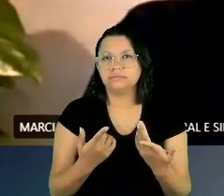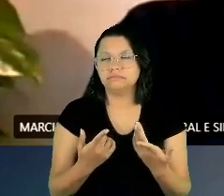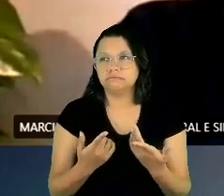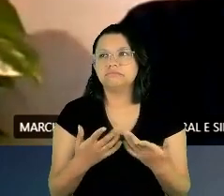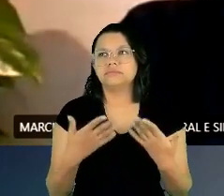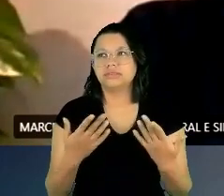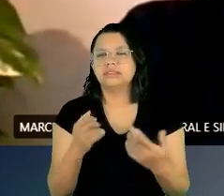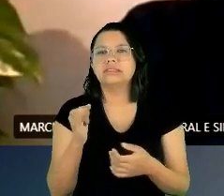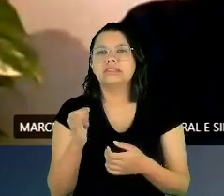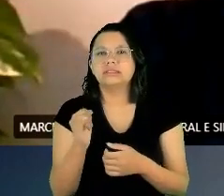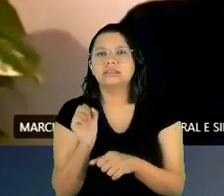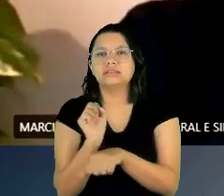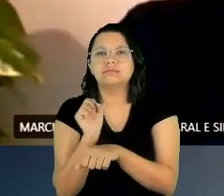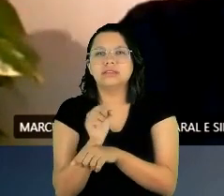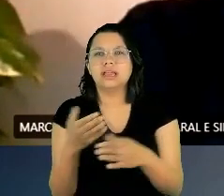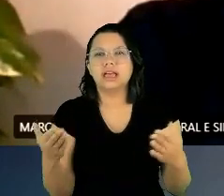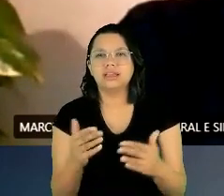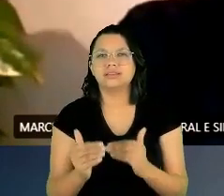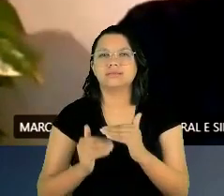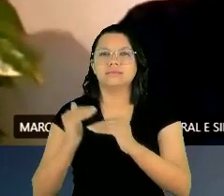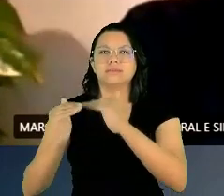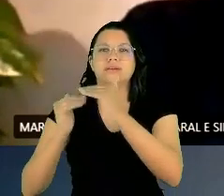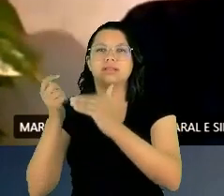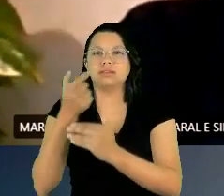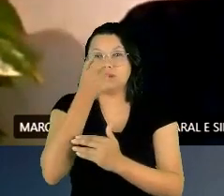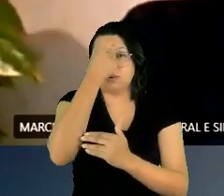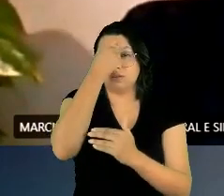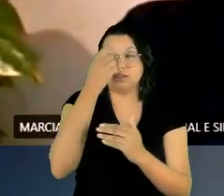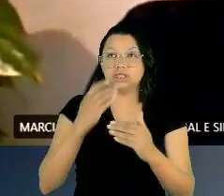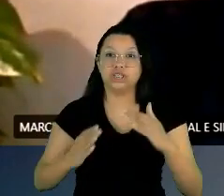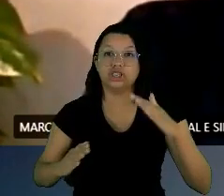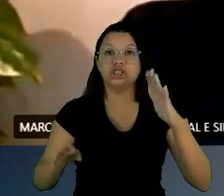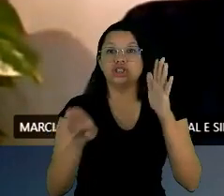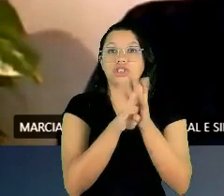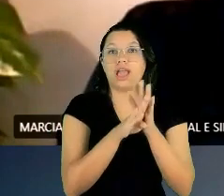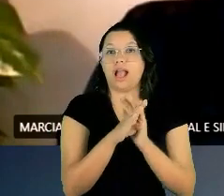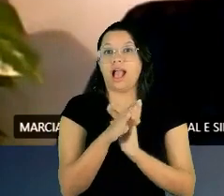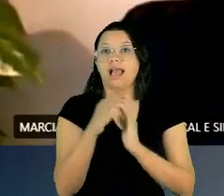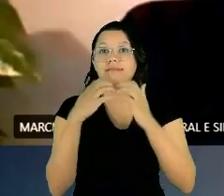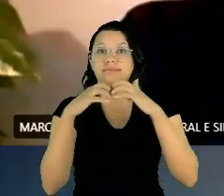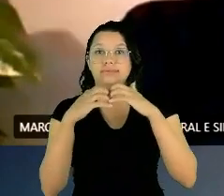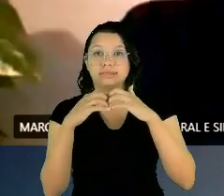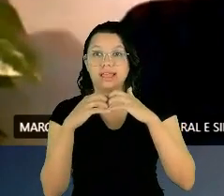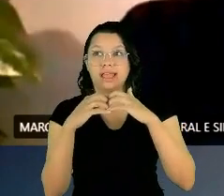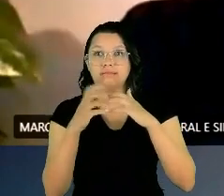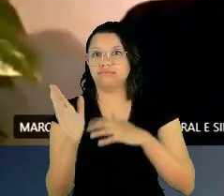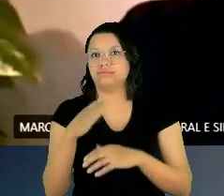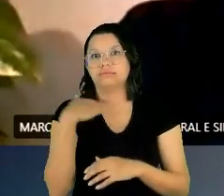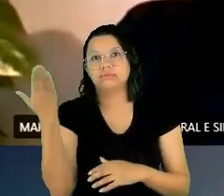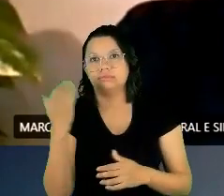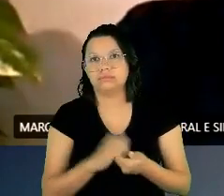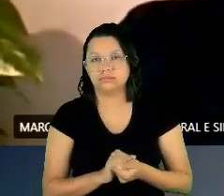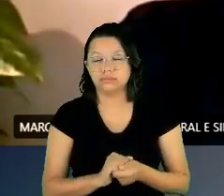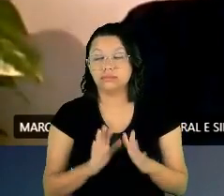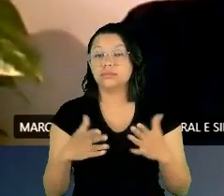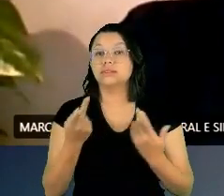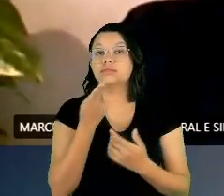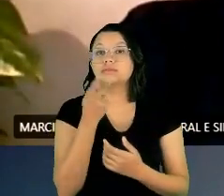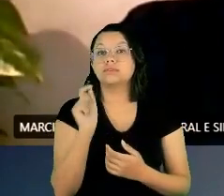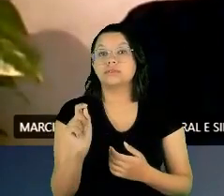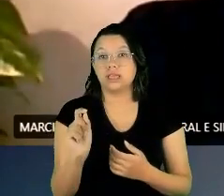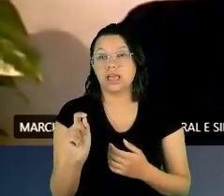quê. Porque se até esperar esse processo consciente chegar no cérebro, é verdade, já passei por isso, já morreu,